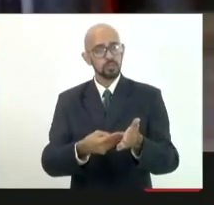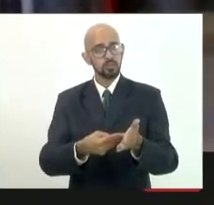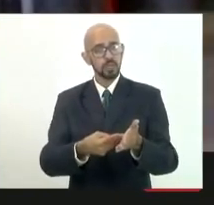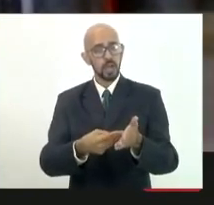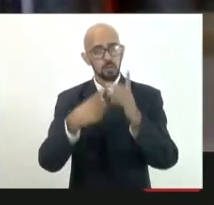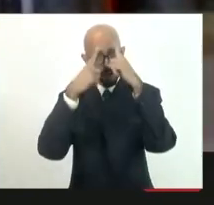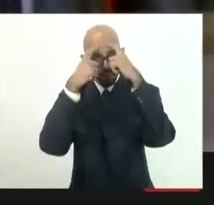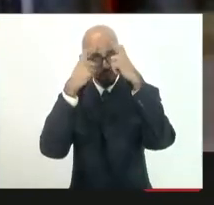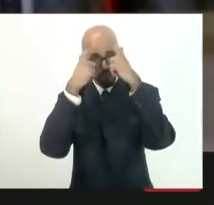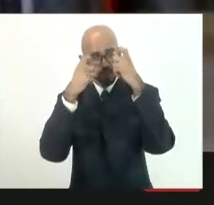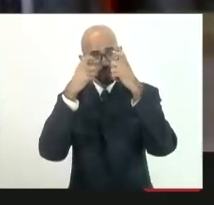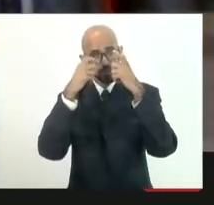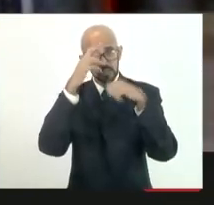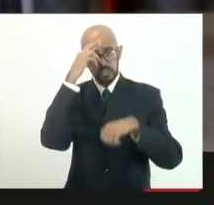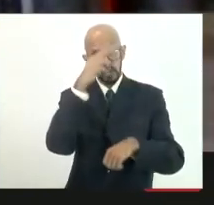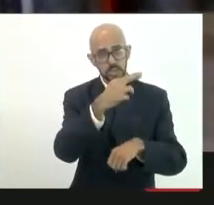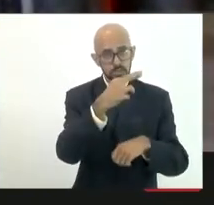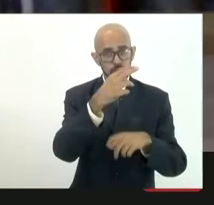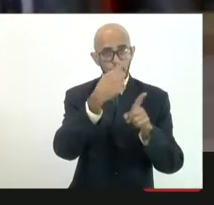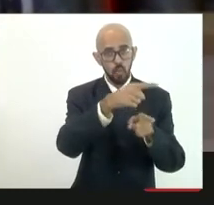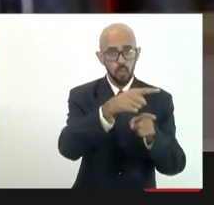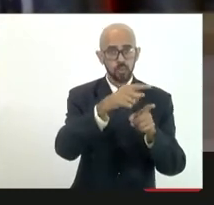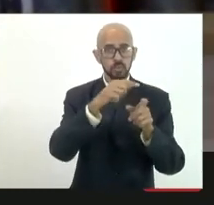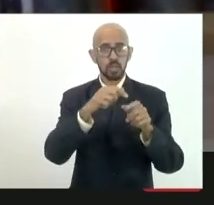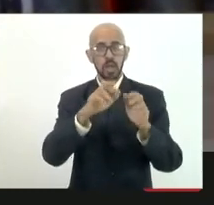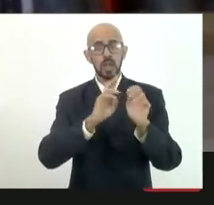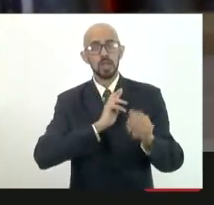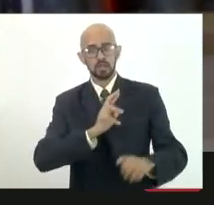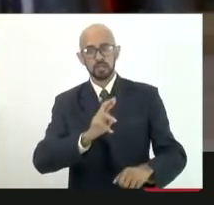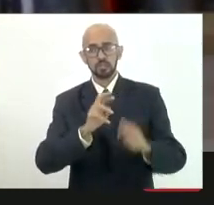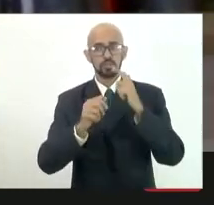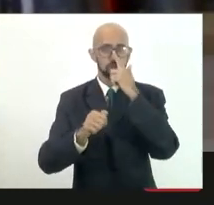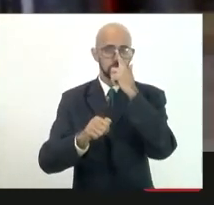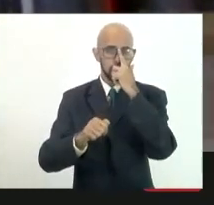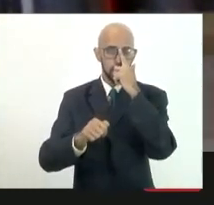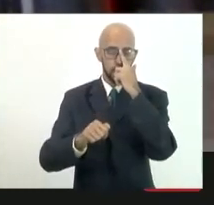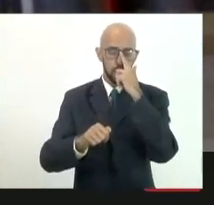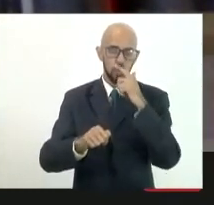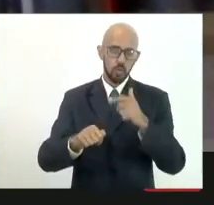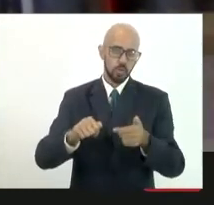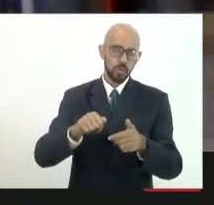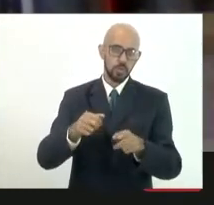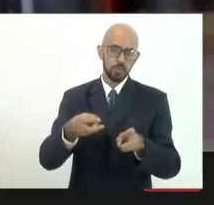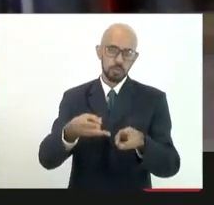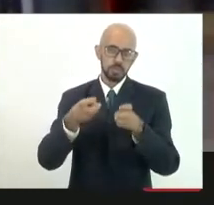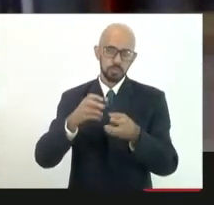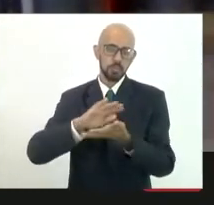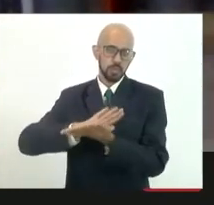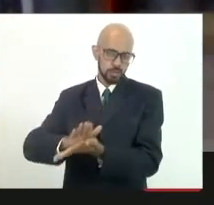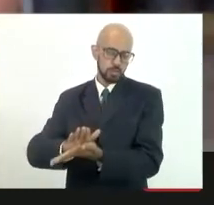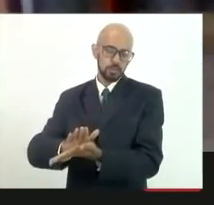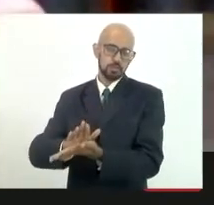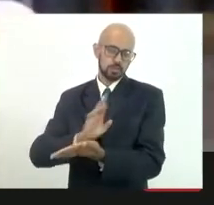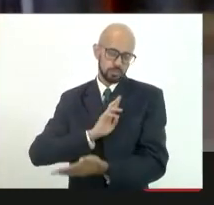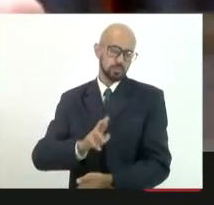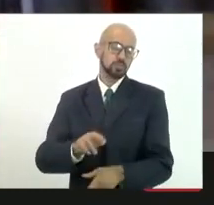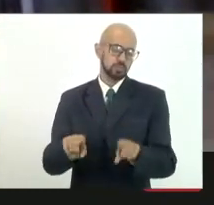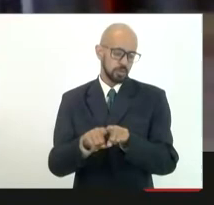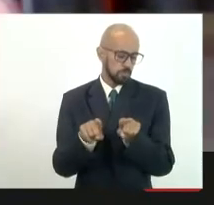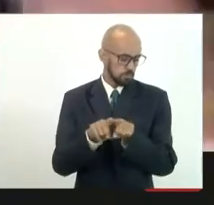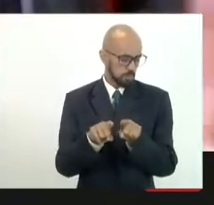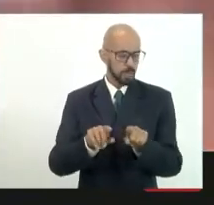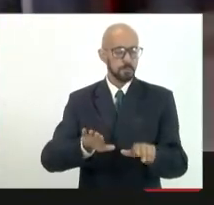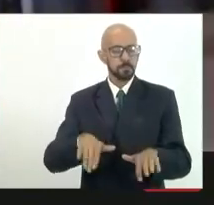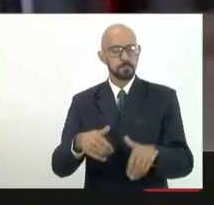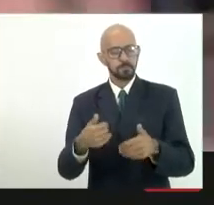de respeito no campo da intolerância, do racismo religioso. Então, eu considero essa